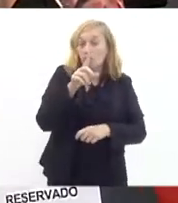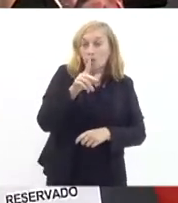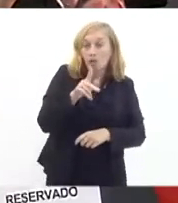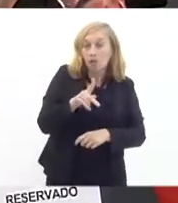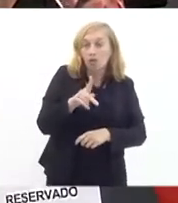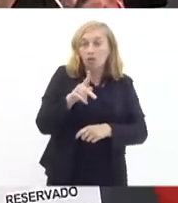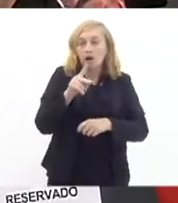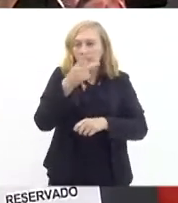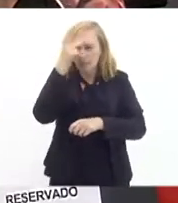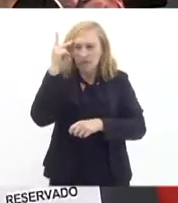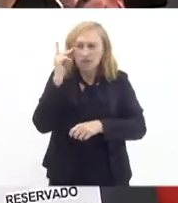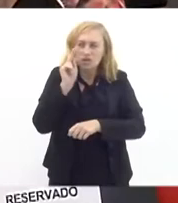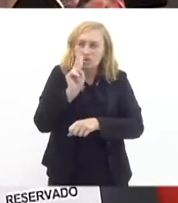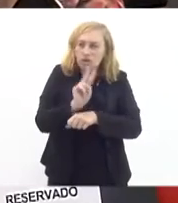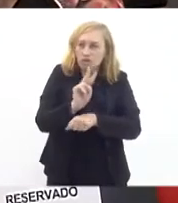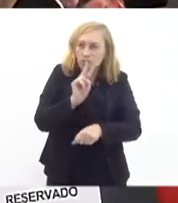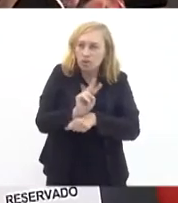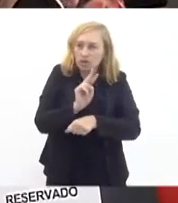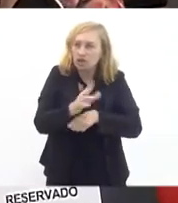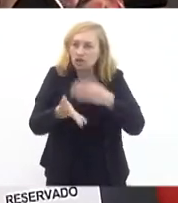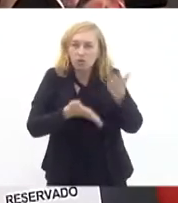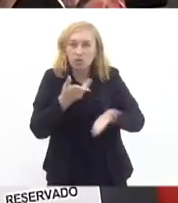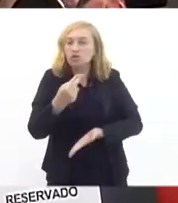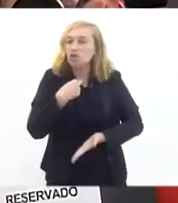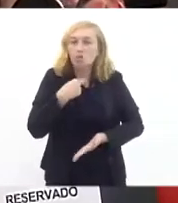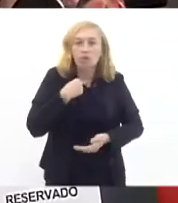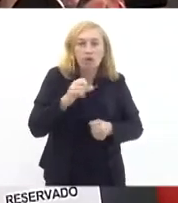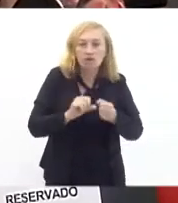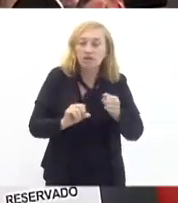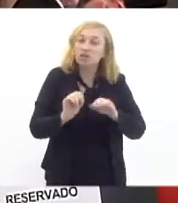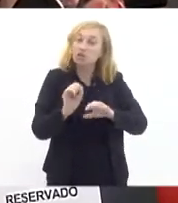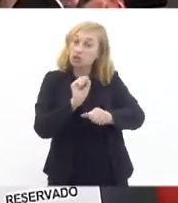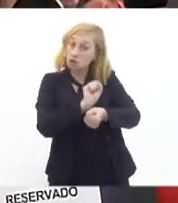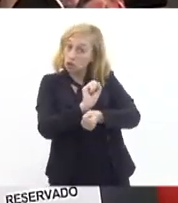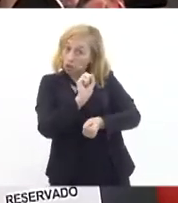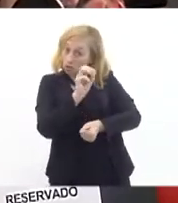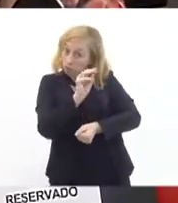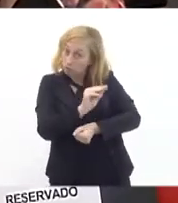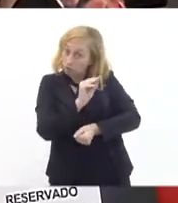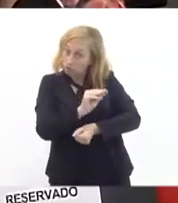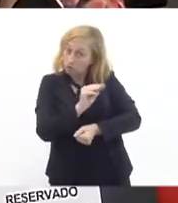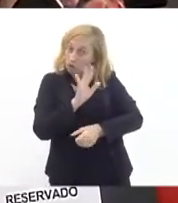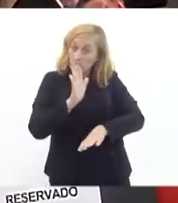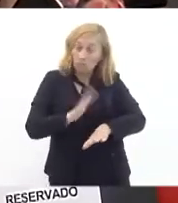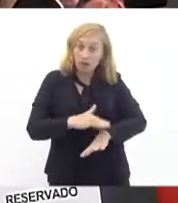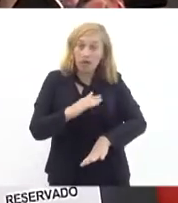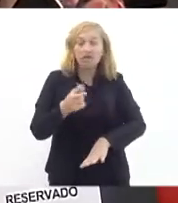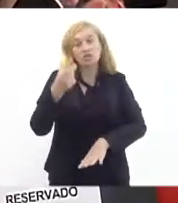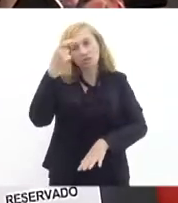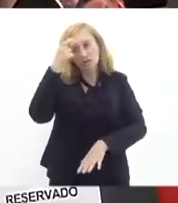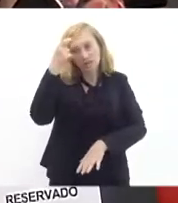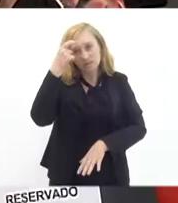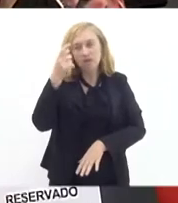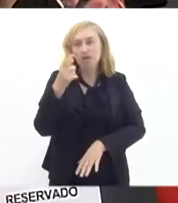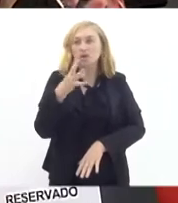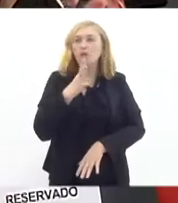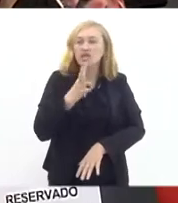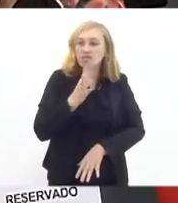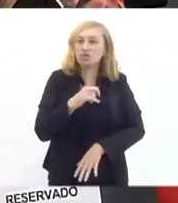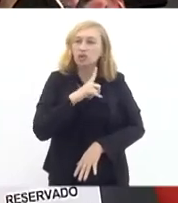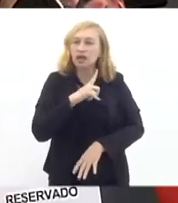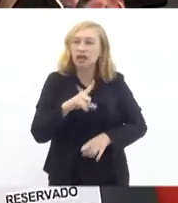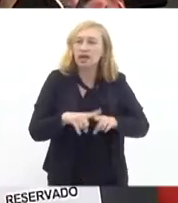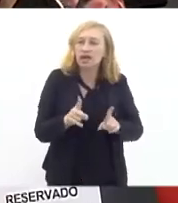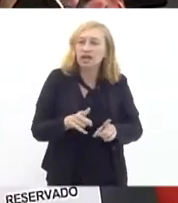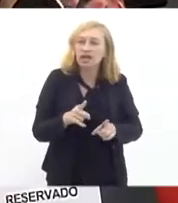não pode fazer. A gente, por mais que a gente tenha... Só um momentinho. Por mais que a gente tenha conhecimento, às vezes você acha que é